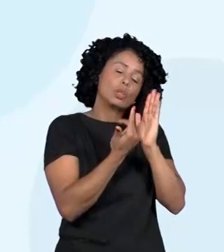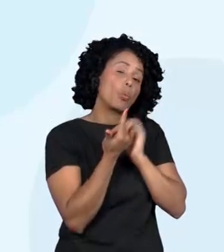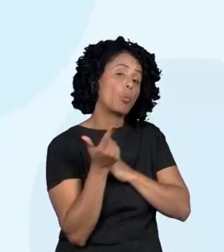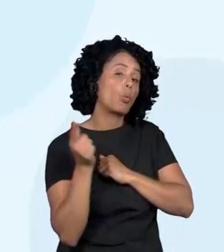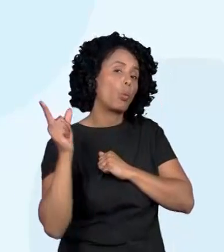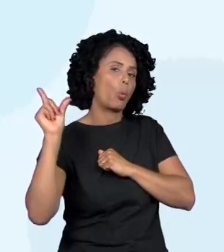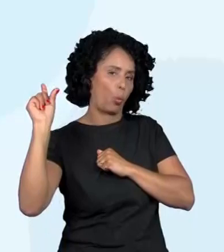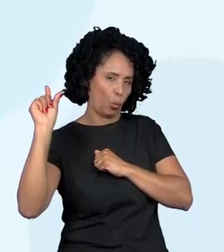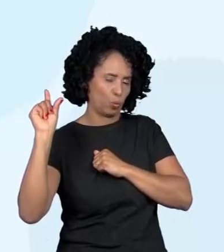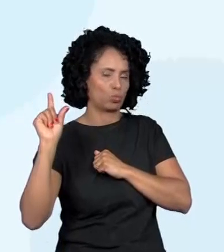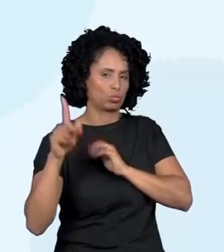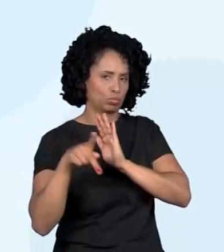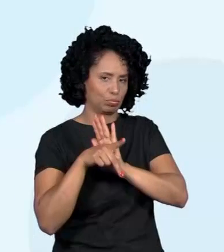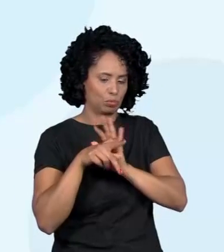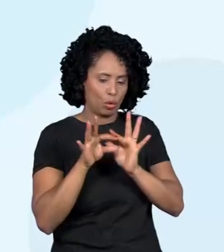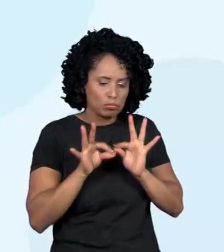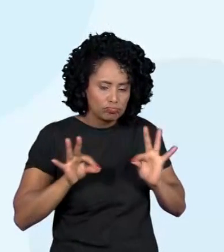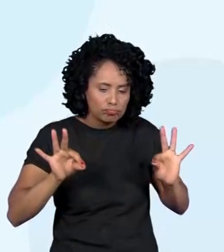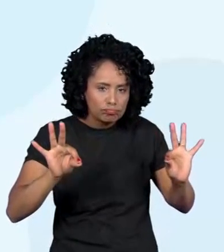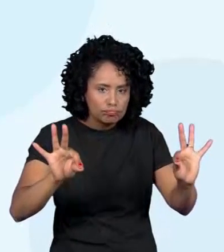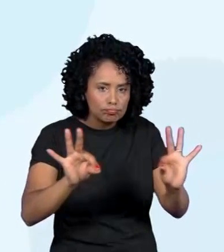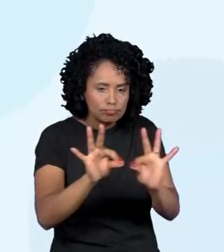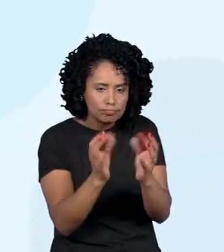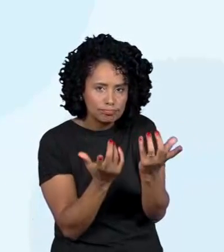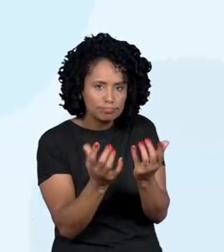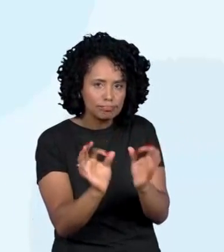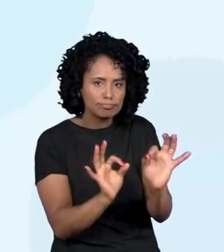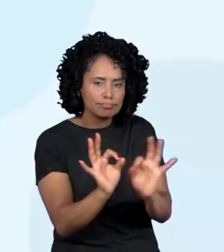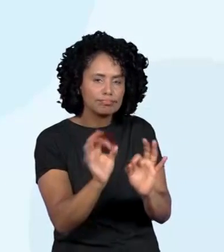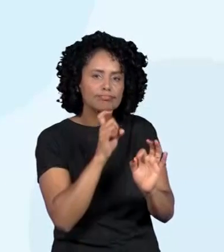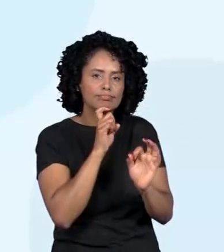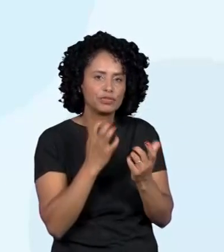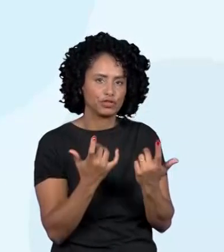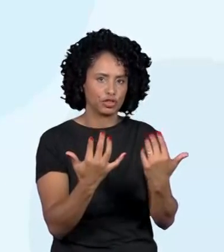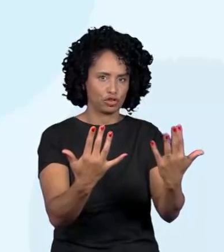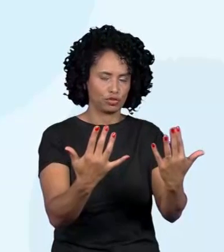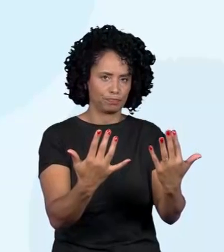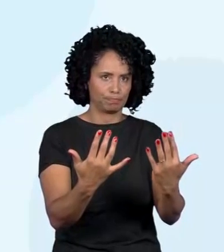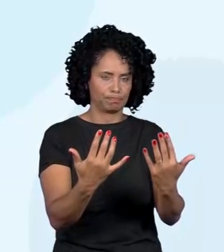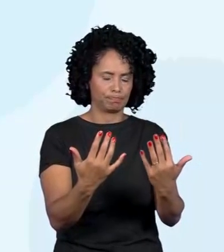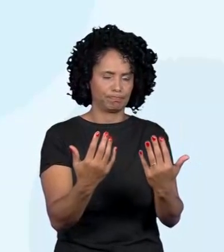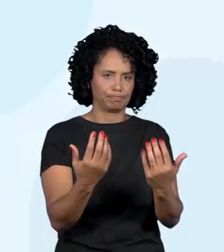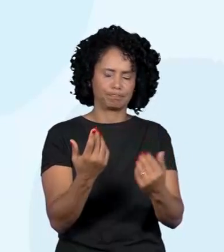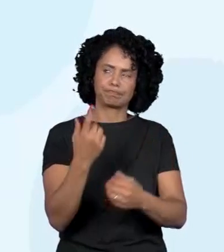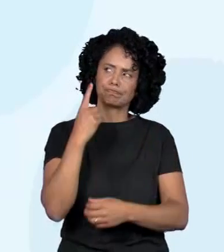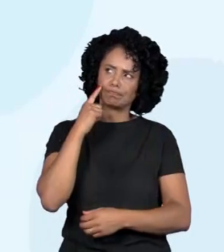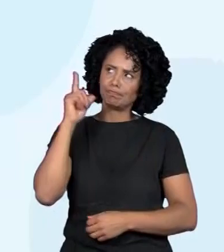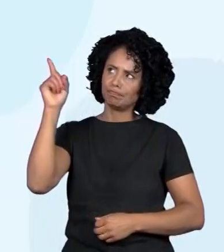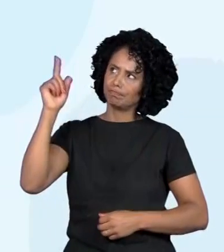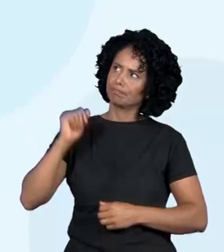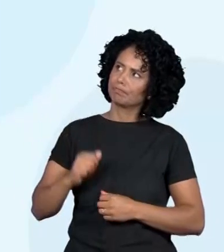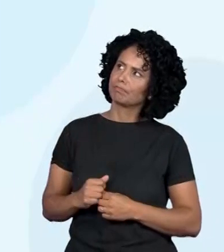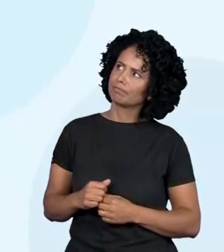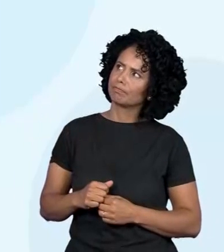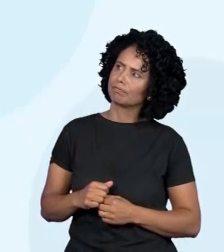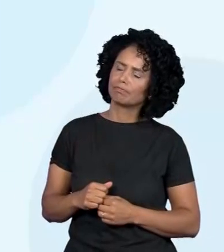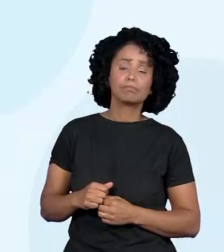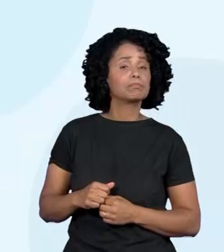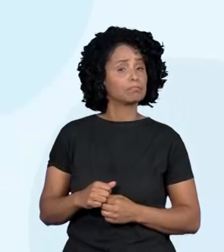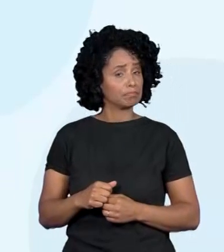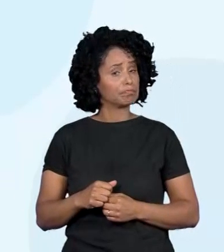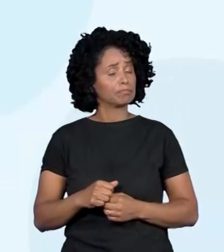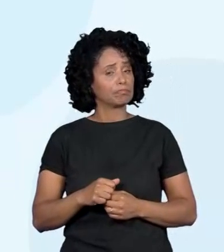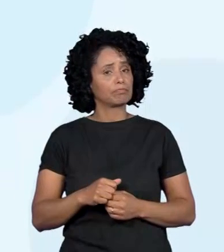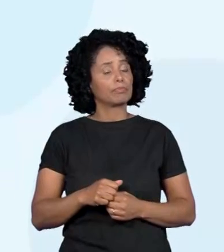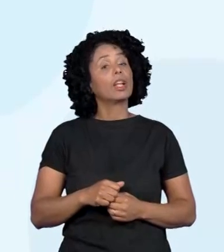fez para o jardim. Então, a Mônica fez outro desenho de formato para o jardim da casa e apresentou ao